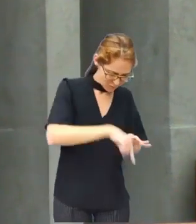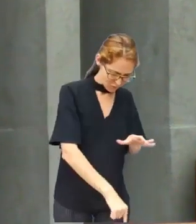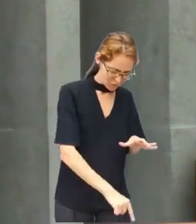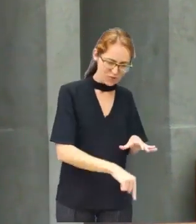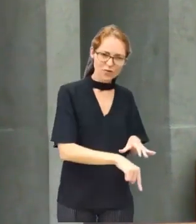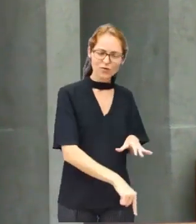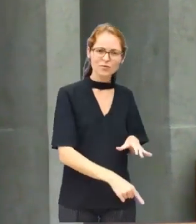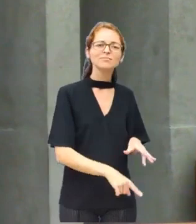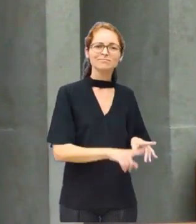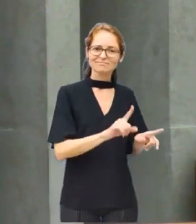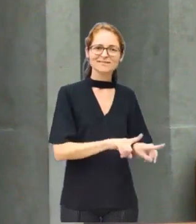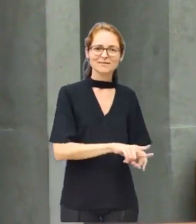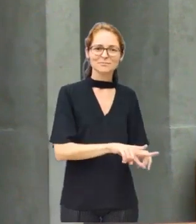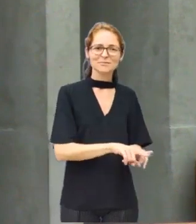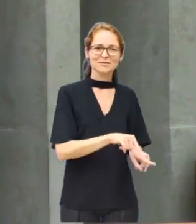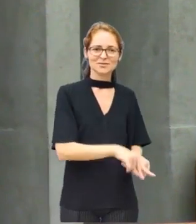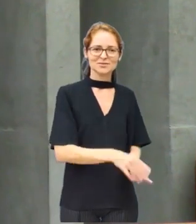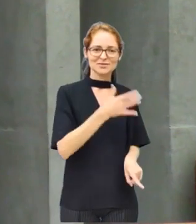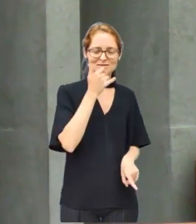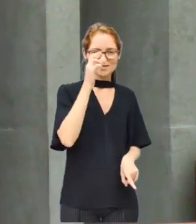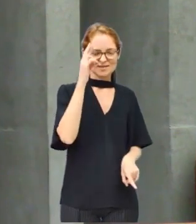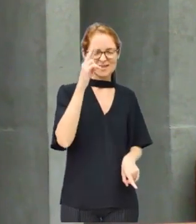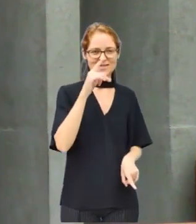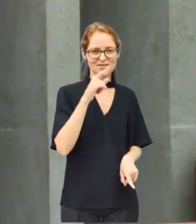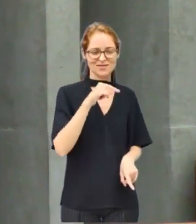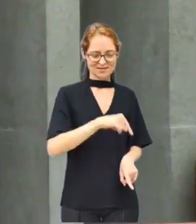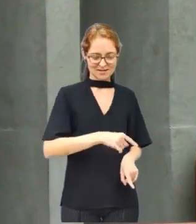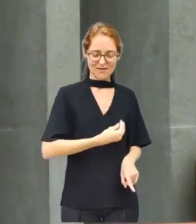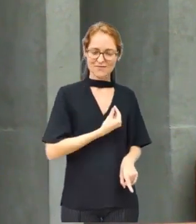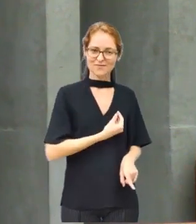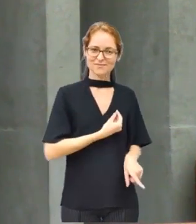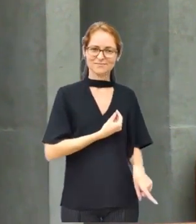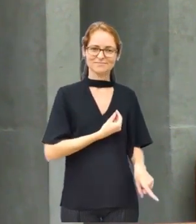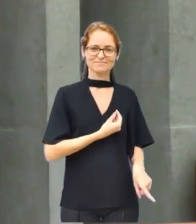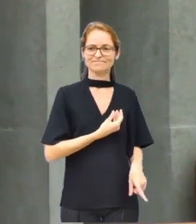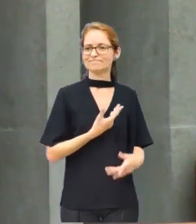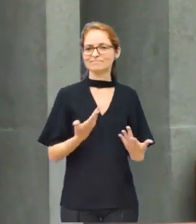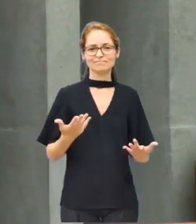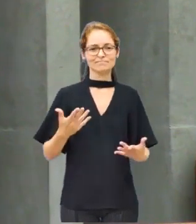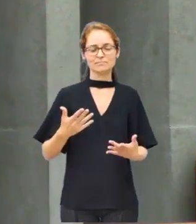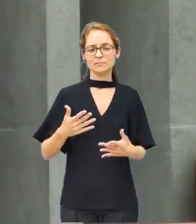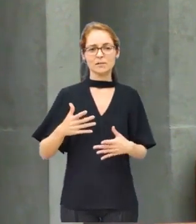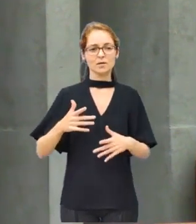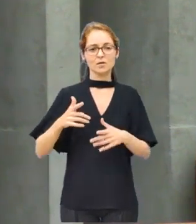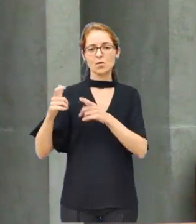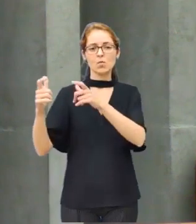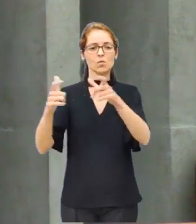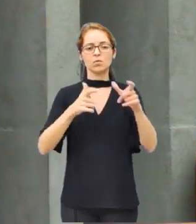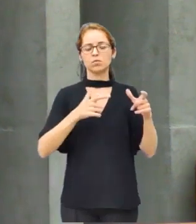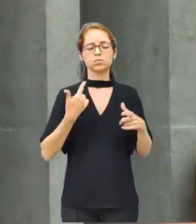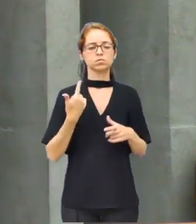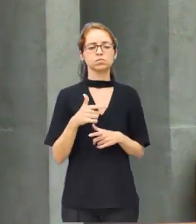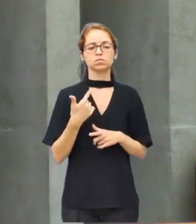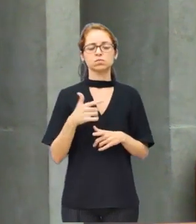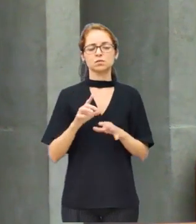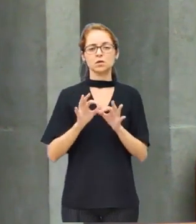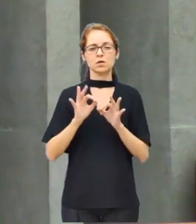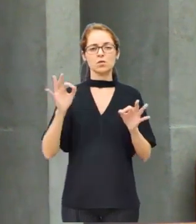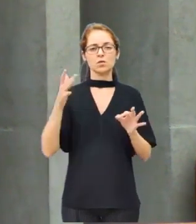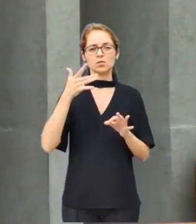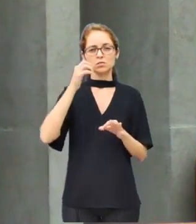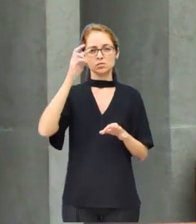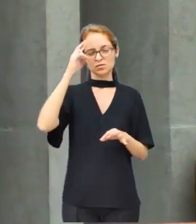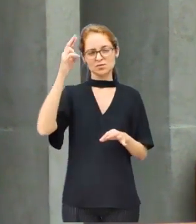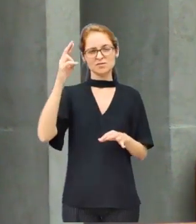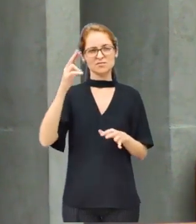Senhor? Esse é o nosso Deus. Jamais alguém pode frustrar os seus